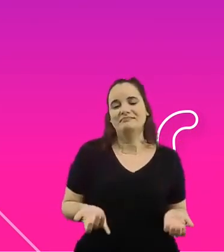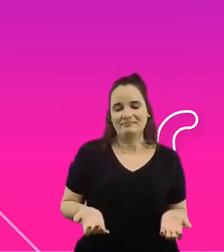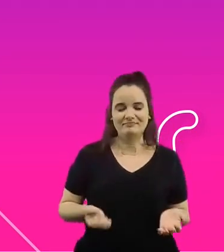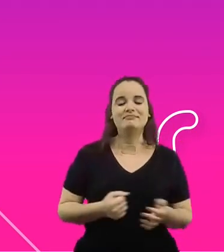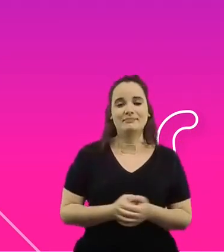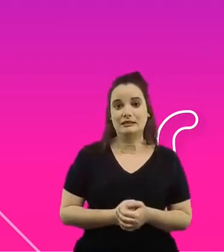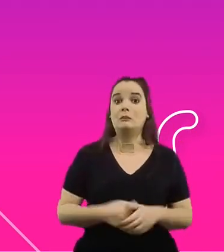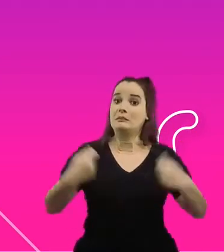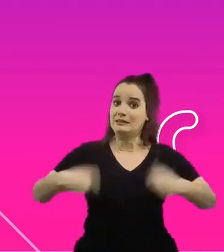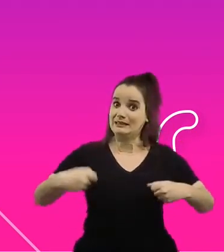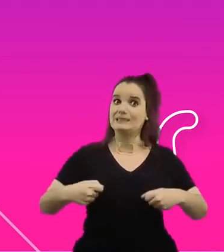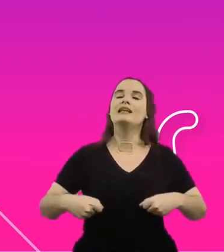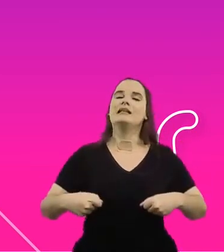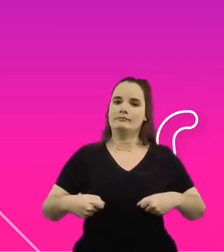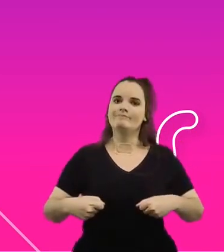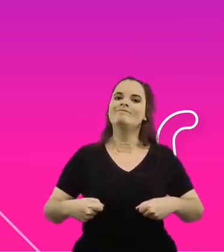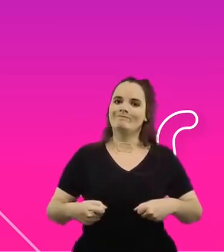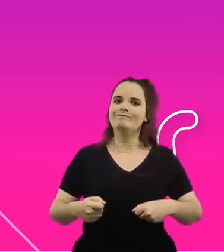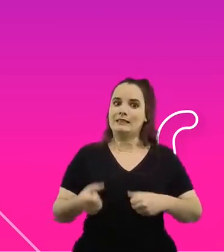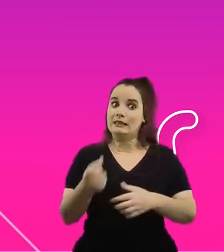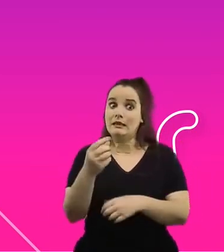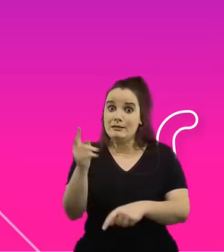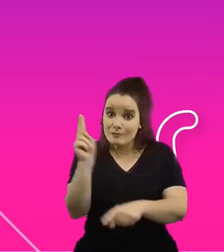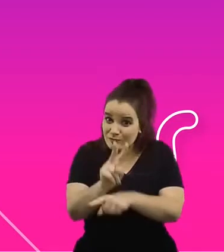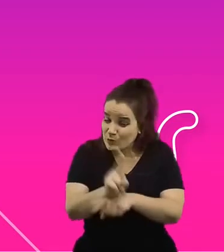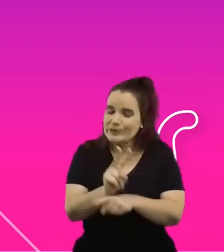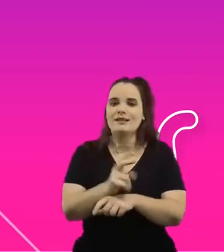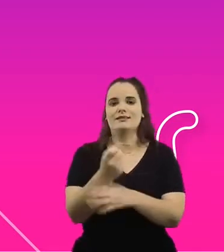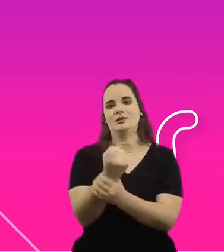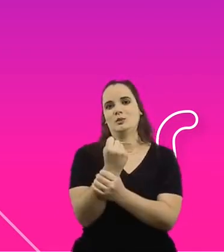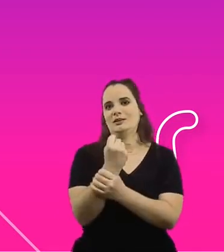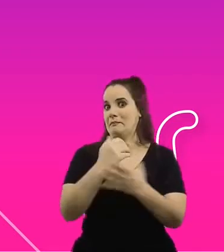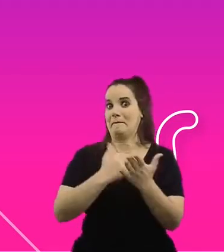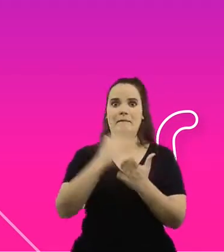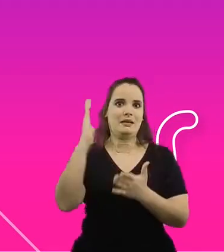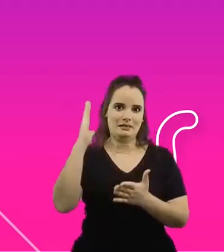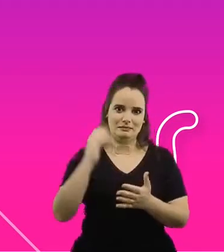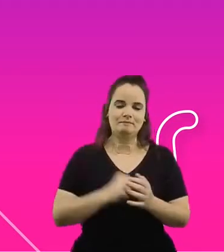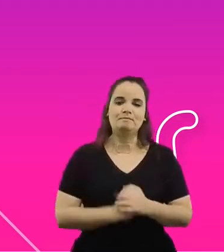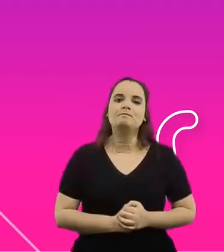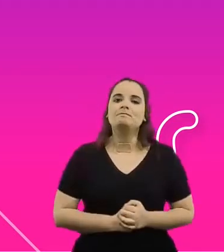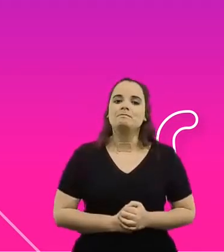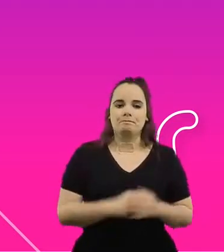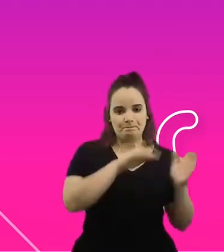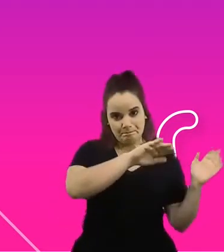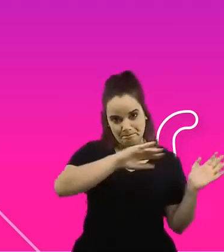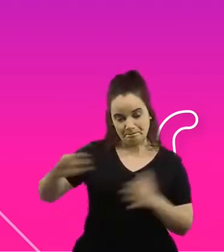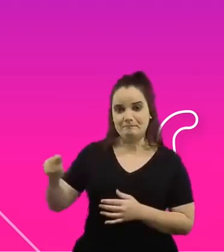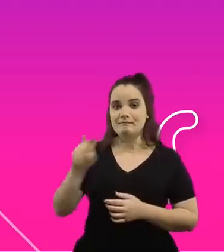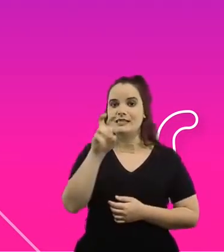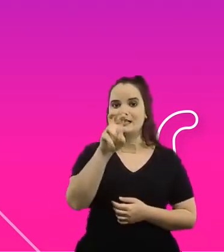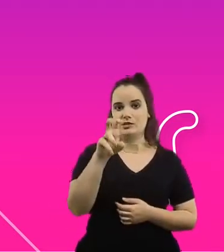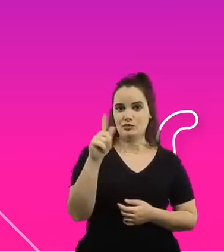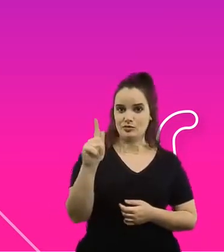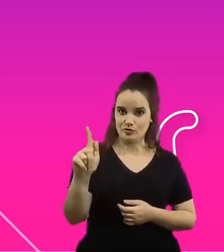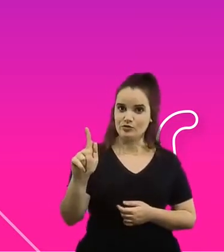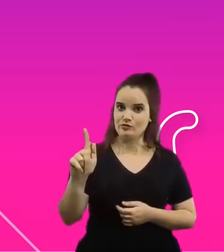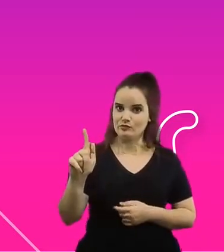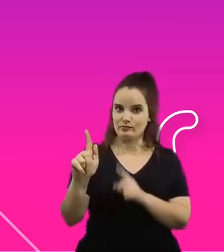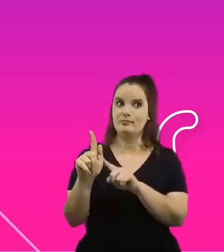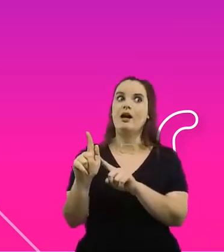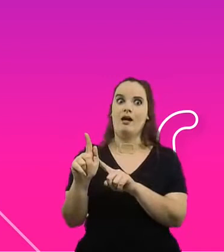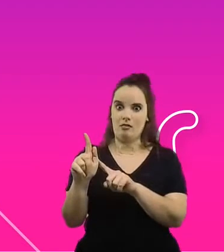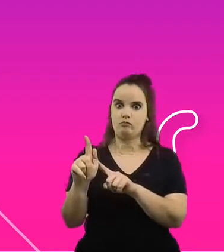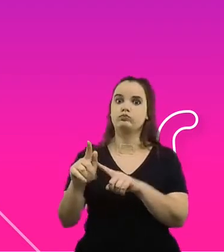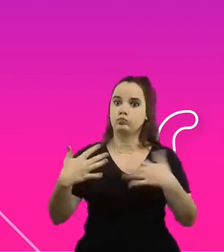de investimentos em segurança. Vem também o 5G, certo? Então, essa é uma tendência tecnológica muito grande. A